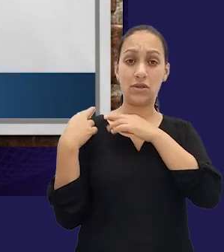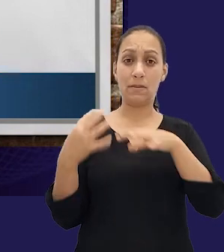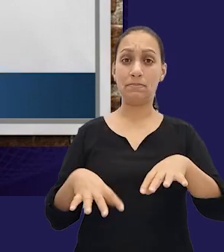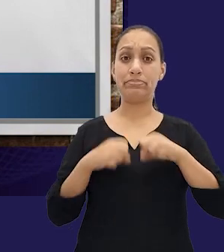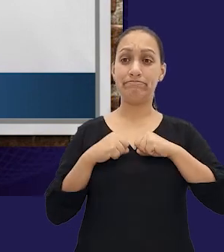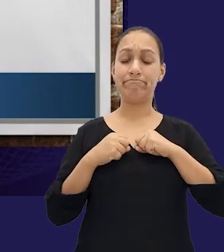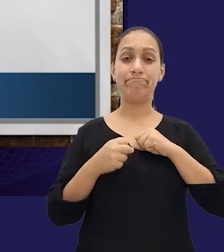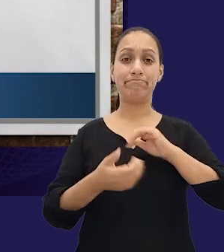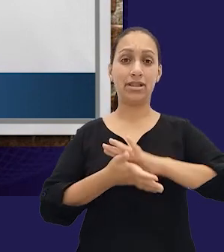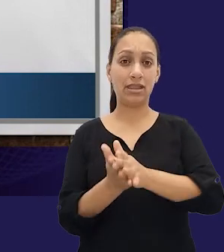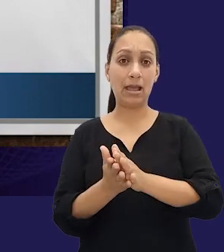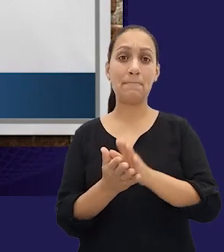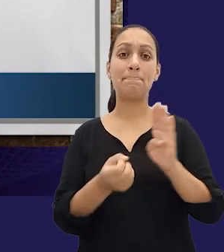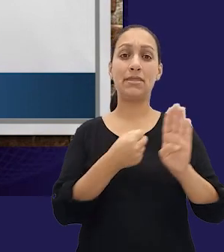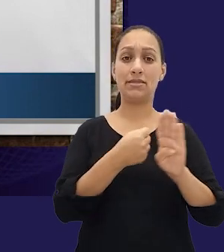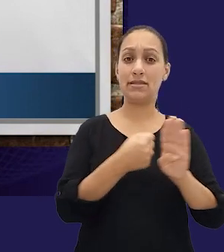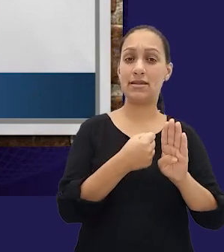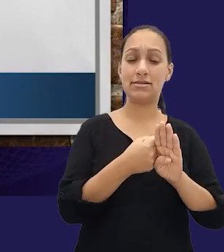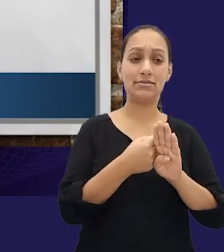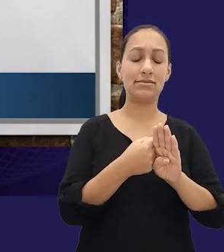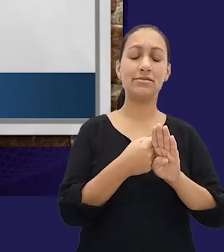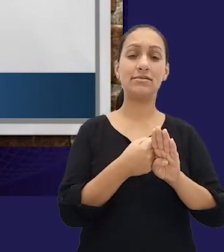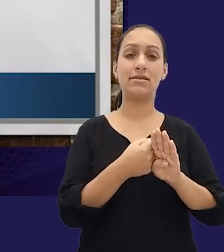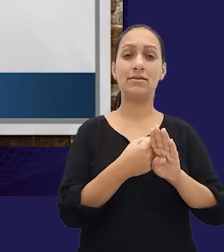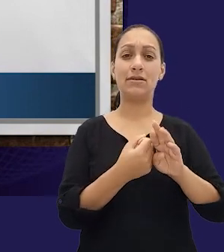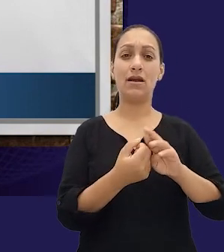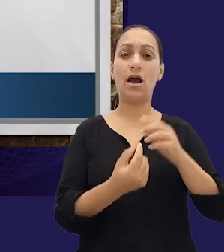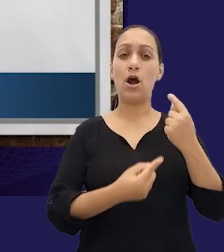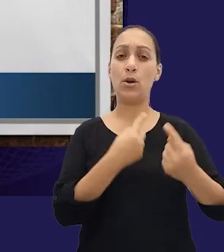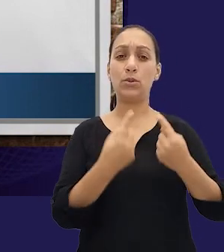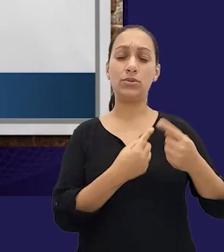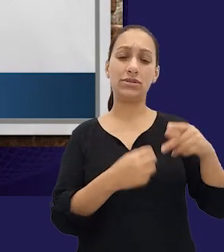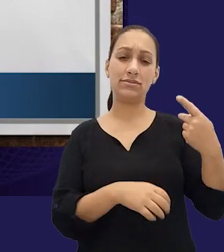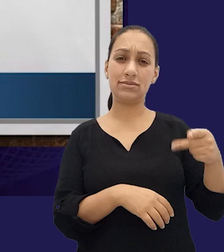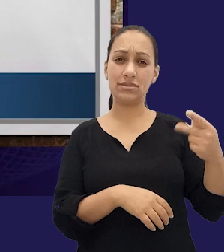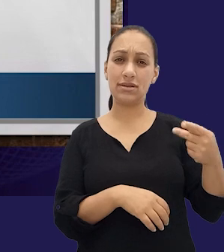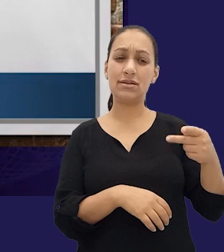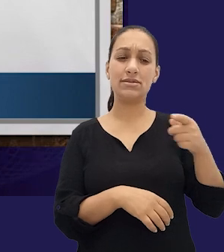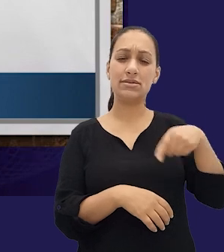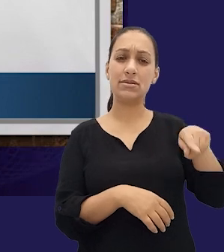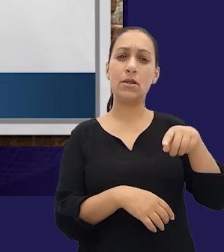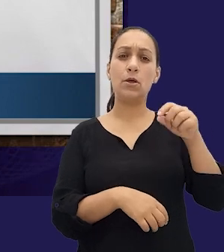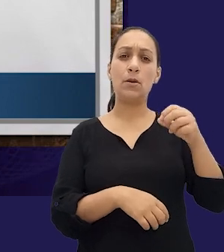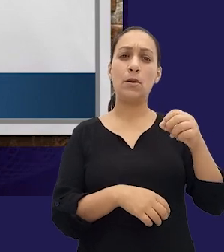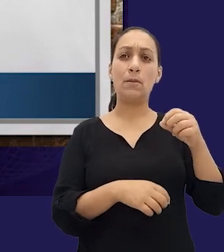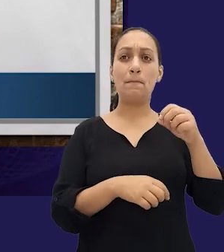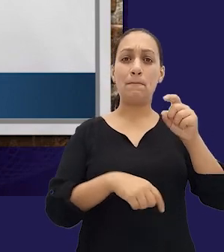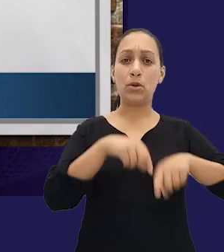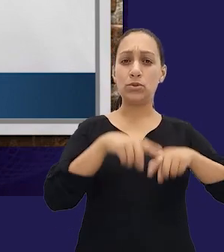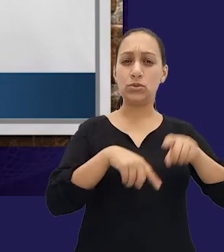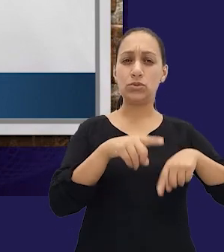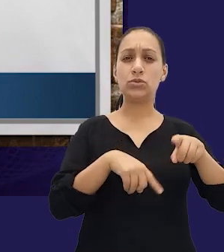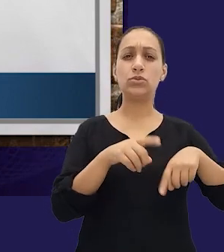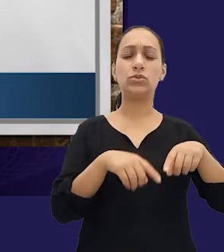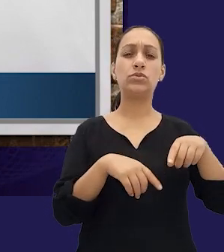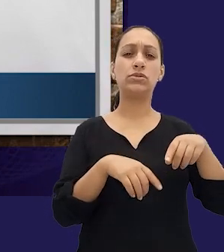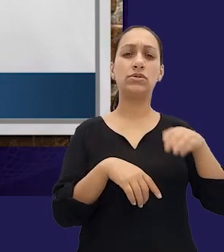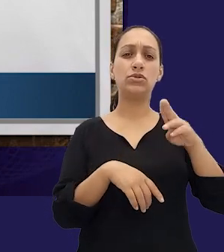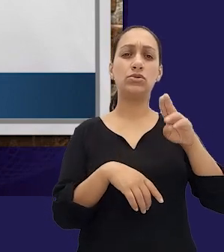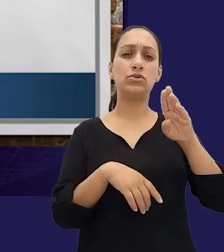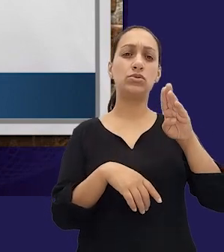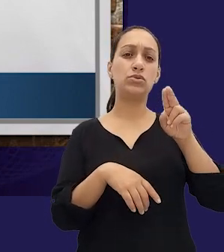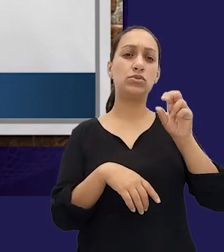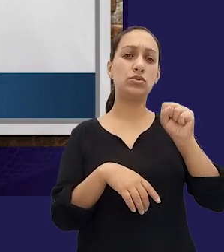seletivo bactérias indesejadas. Alguns deles eram subprodutos desses bacteriófagos, que são